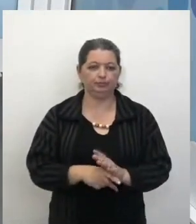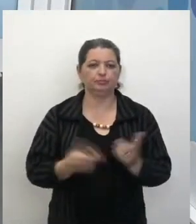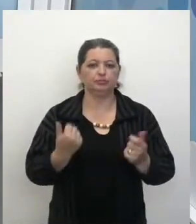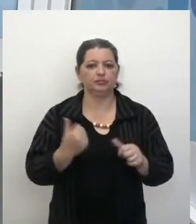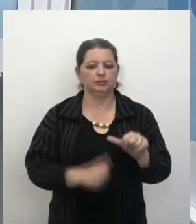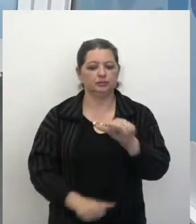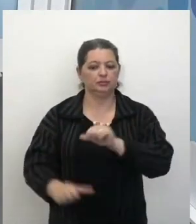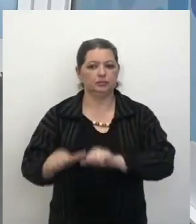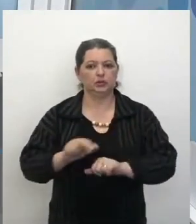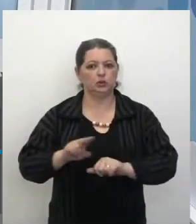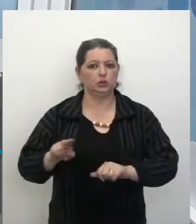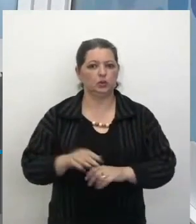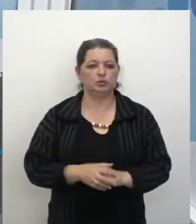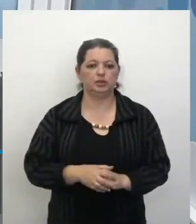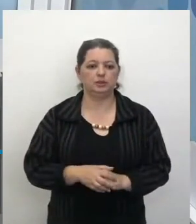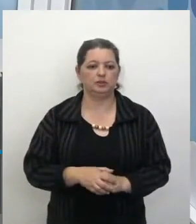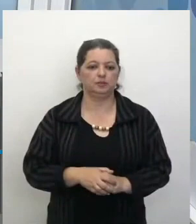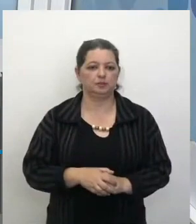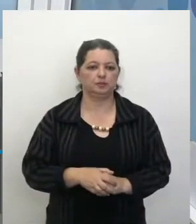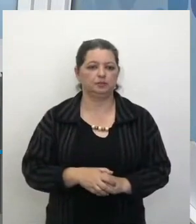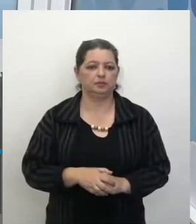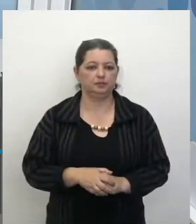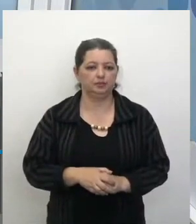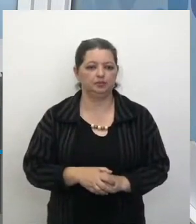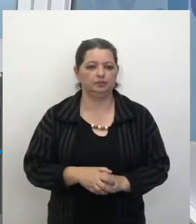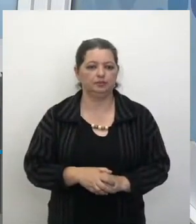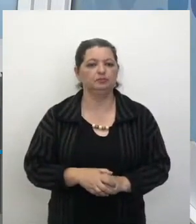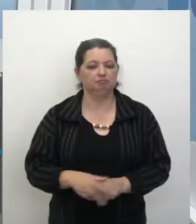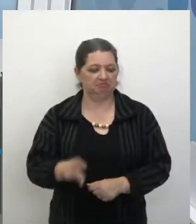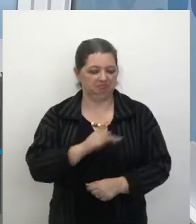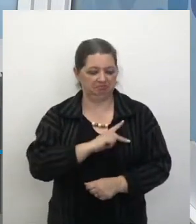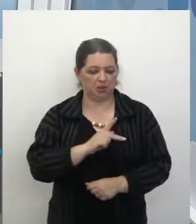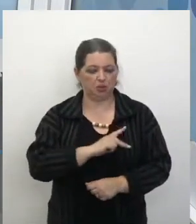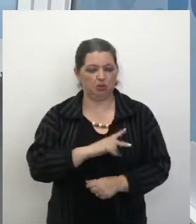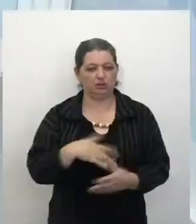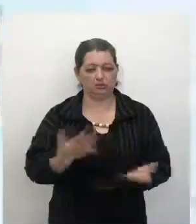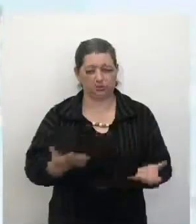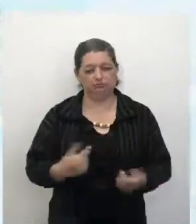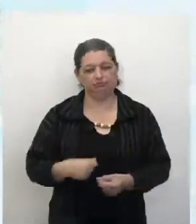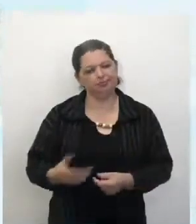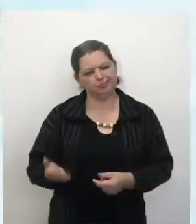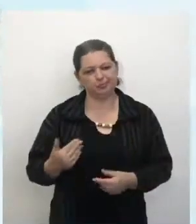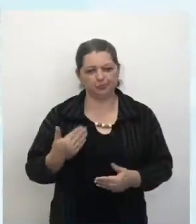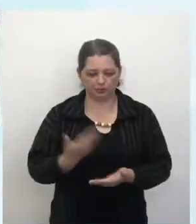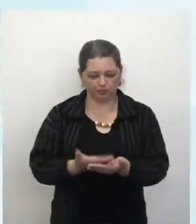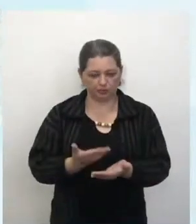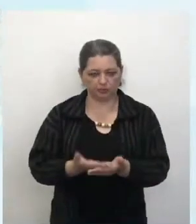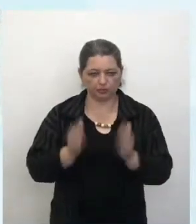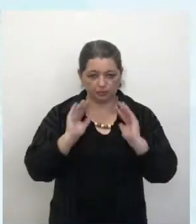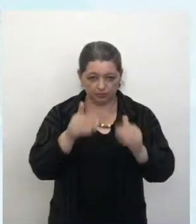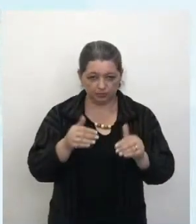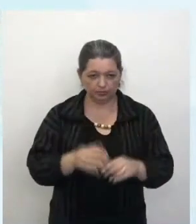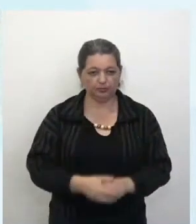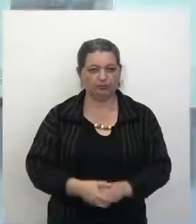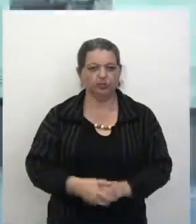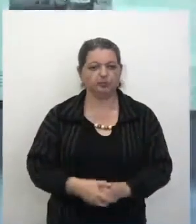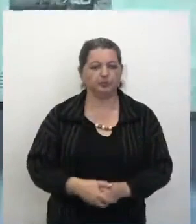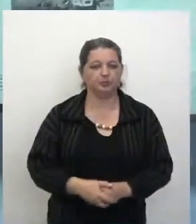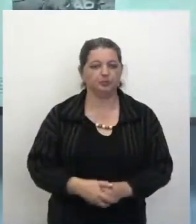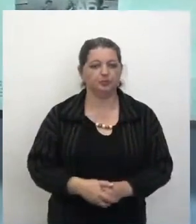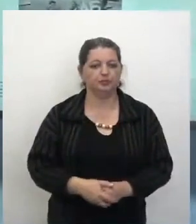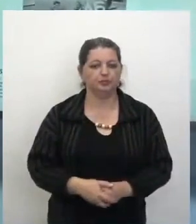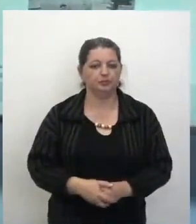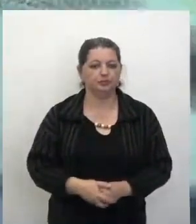mudar de nome aí passou a se chamar O Glorioso Palmeiras vamos aqui para aula Olha lá Volta para mim